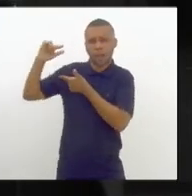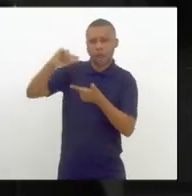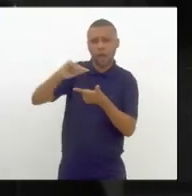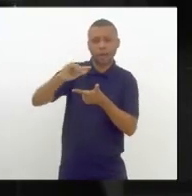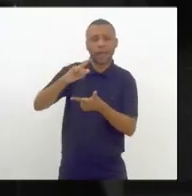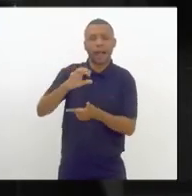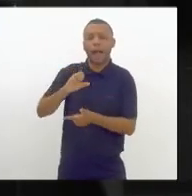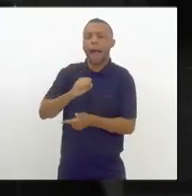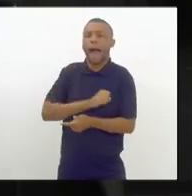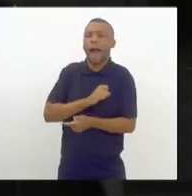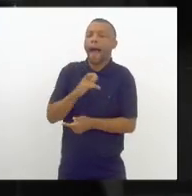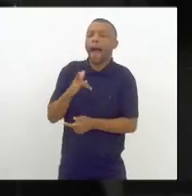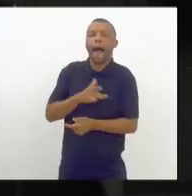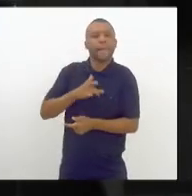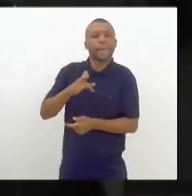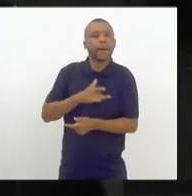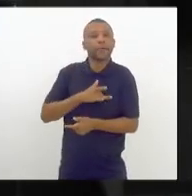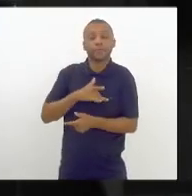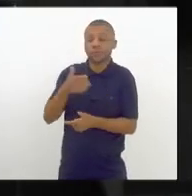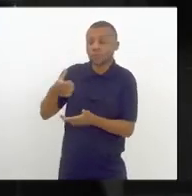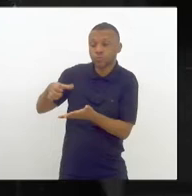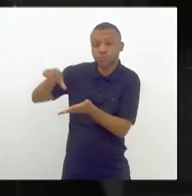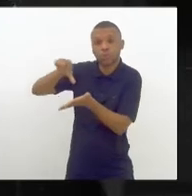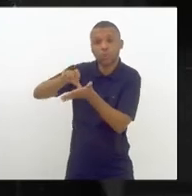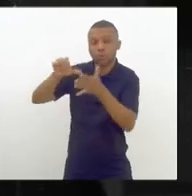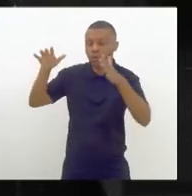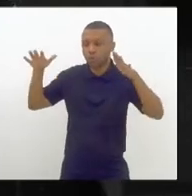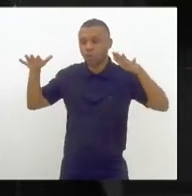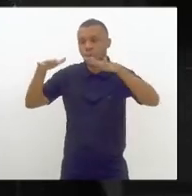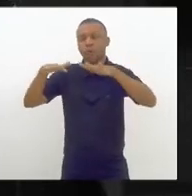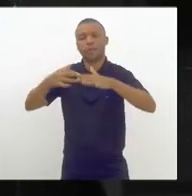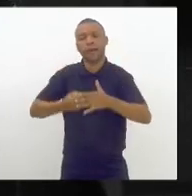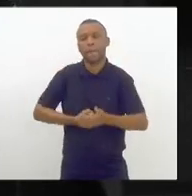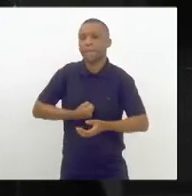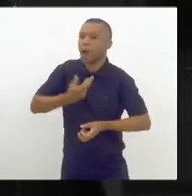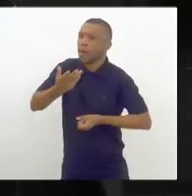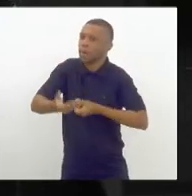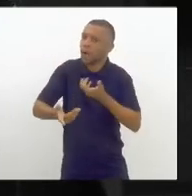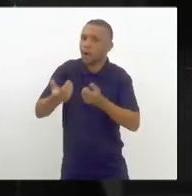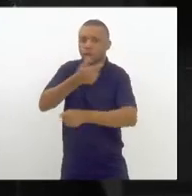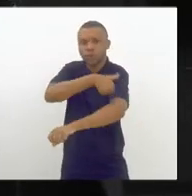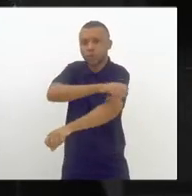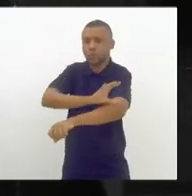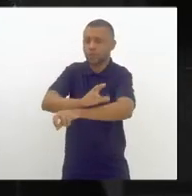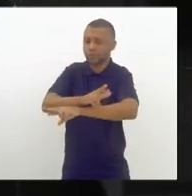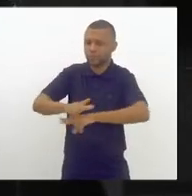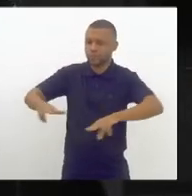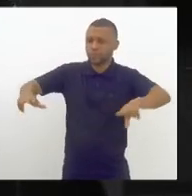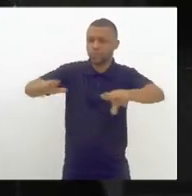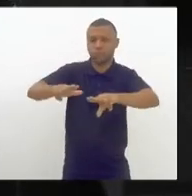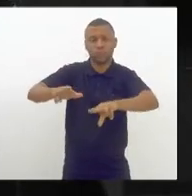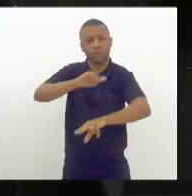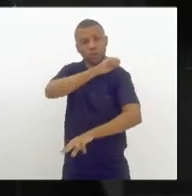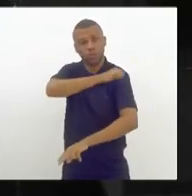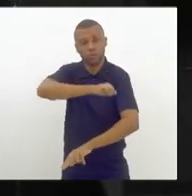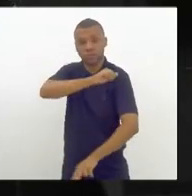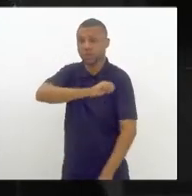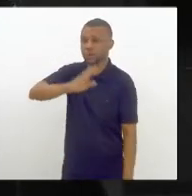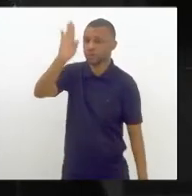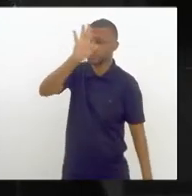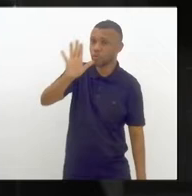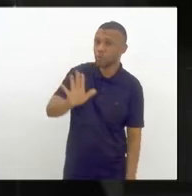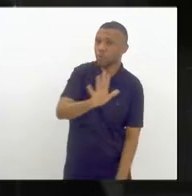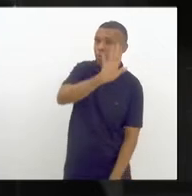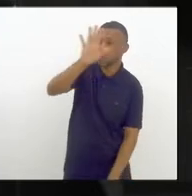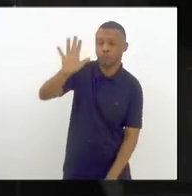apaixonadamente no centro das manifestações culturais do Rio de Janeiro e do Brasil não é à toa que vários nomes